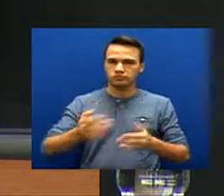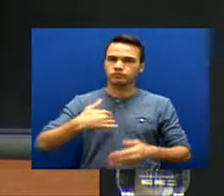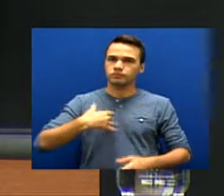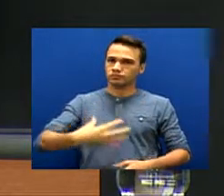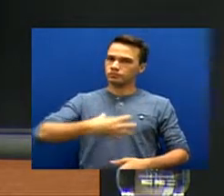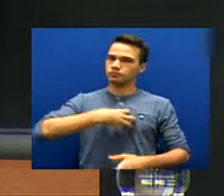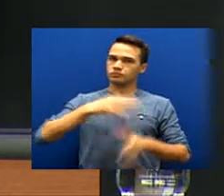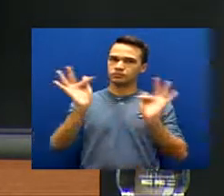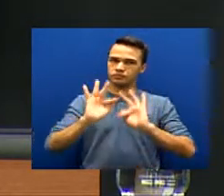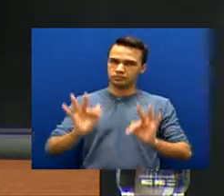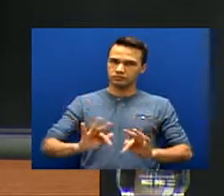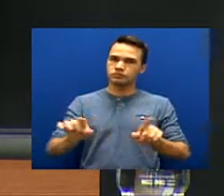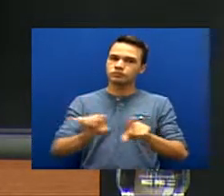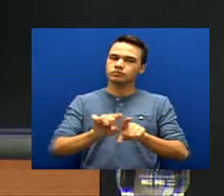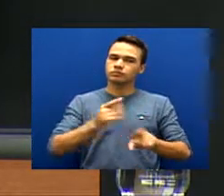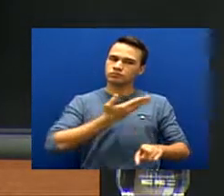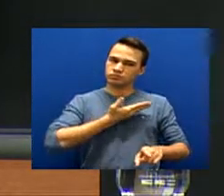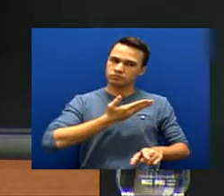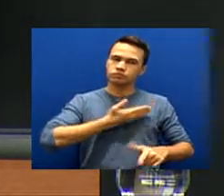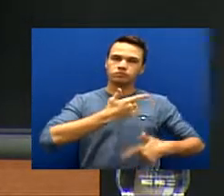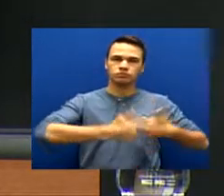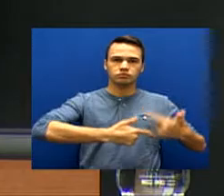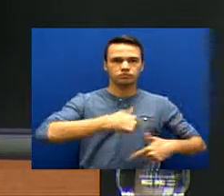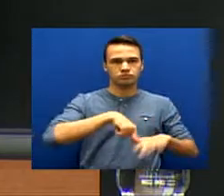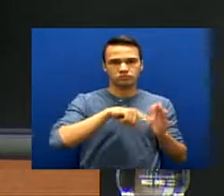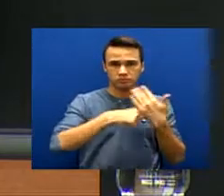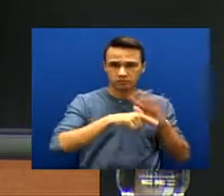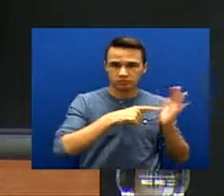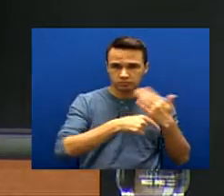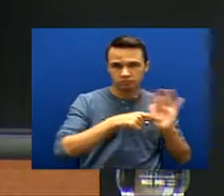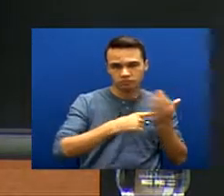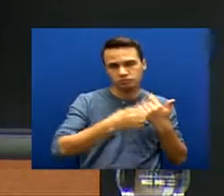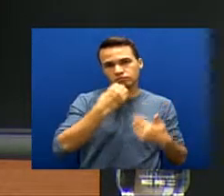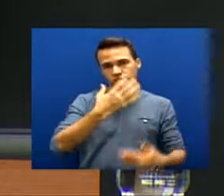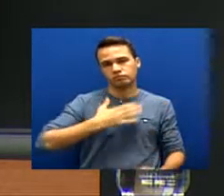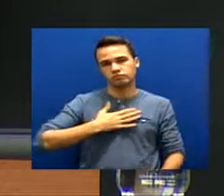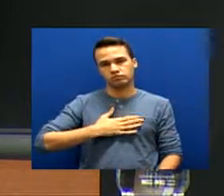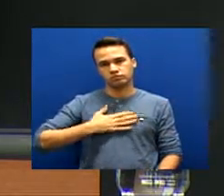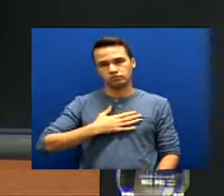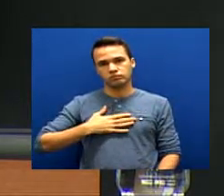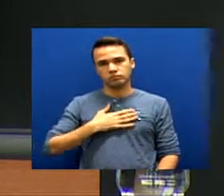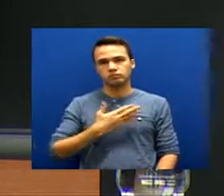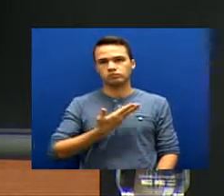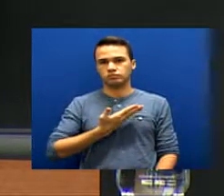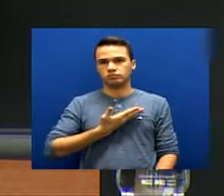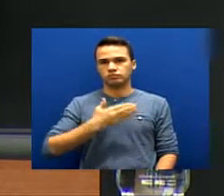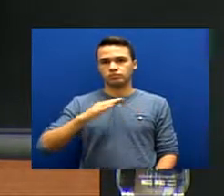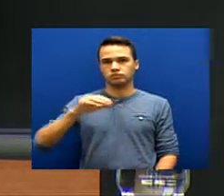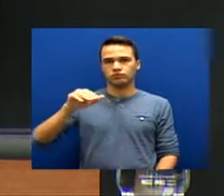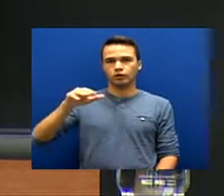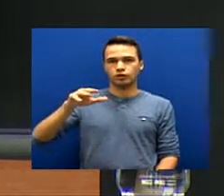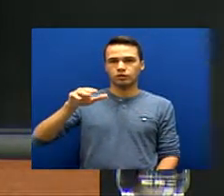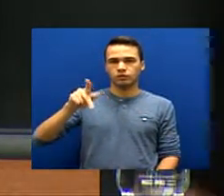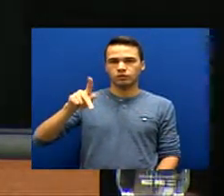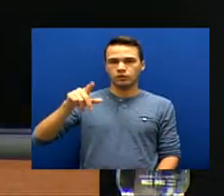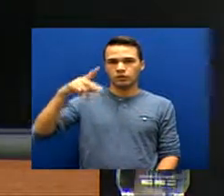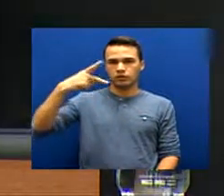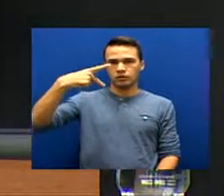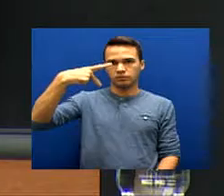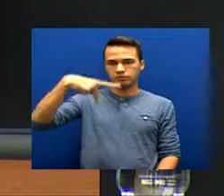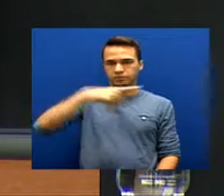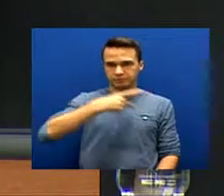vereador Carlos Leite, que também tem um importante trabalho junto à comunidade religiosa, em especial ali